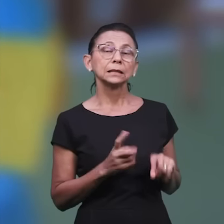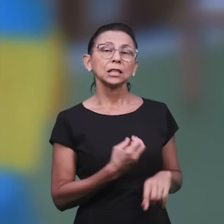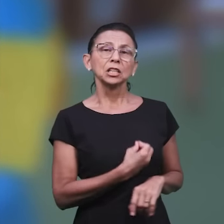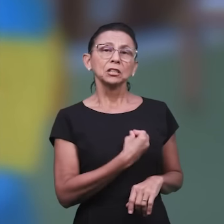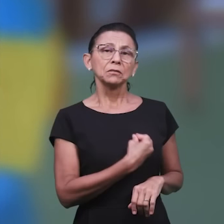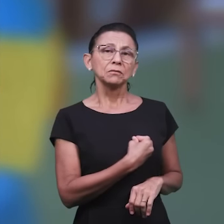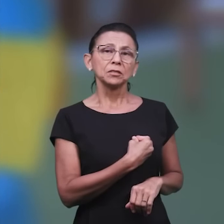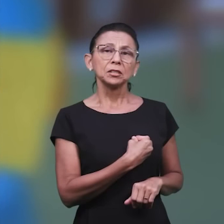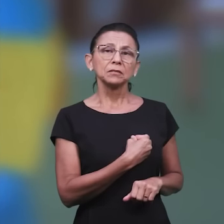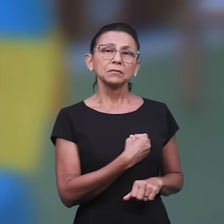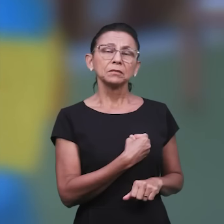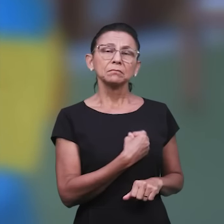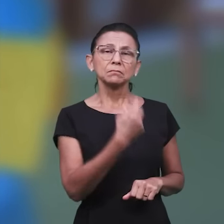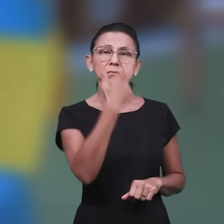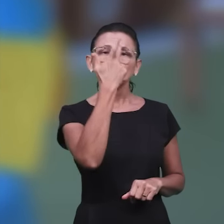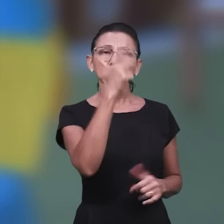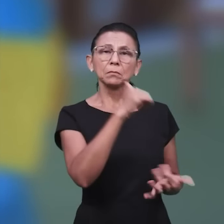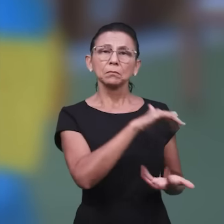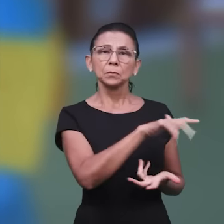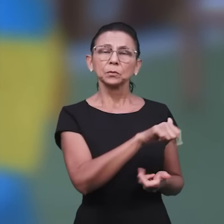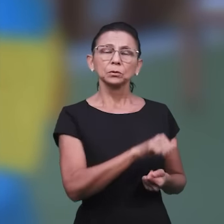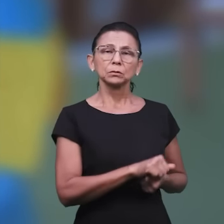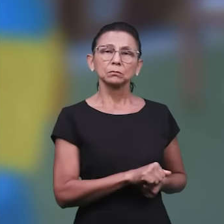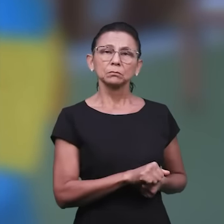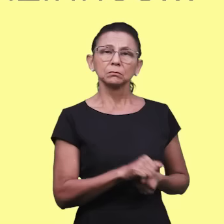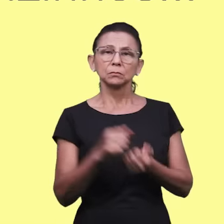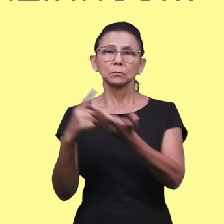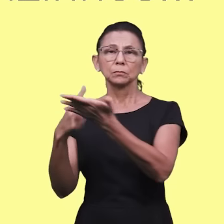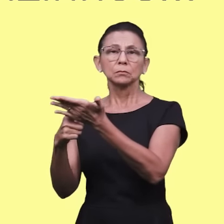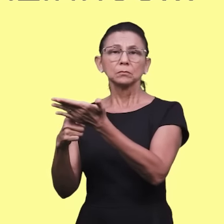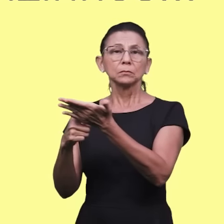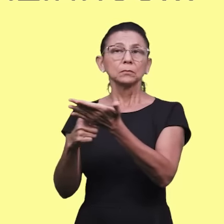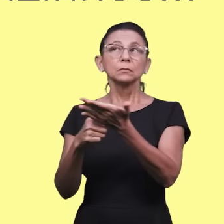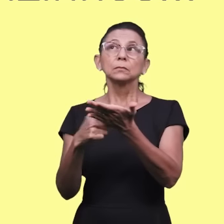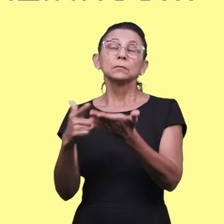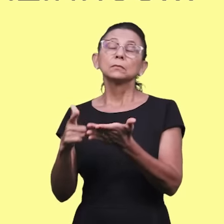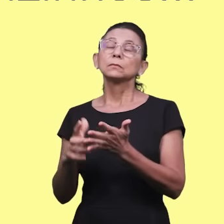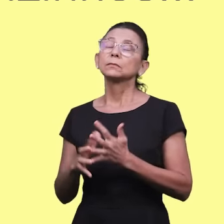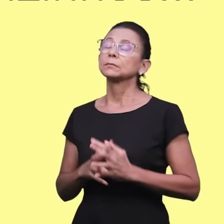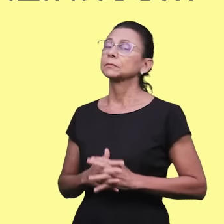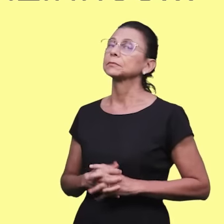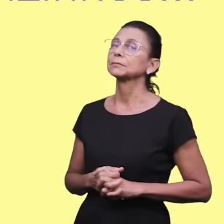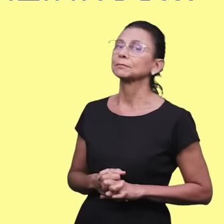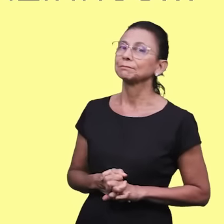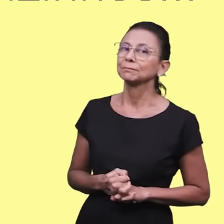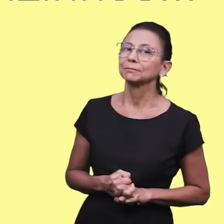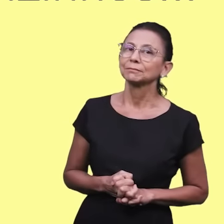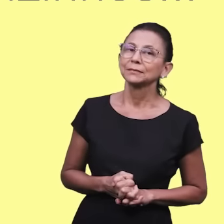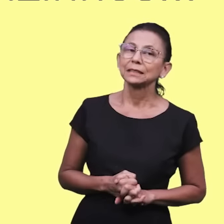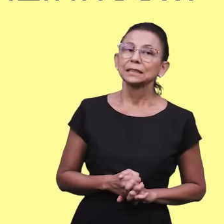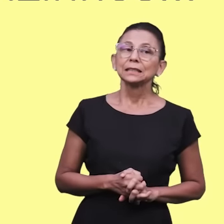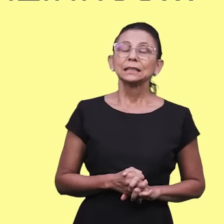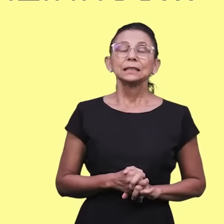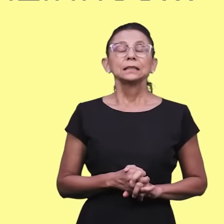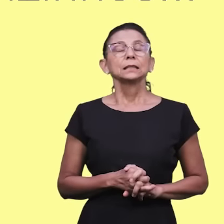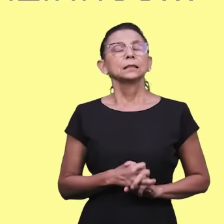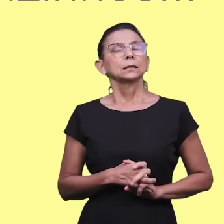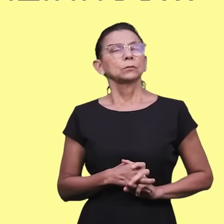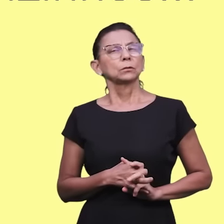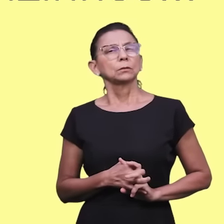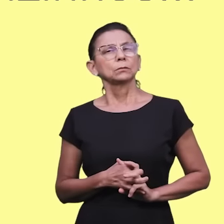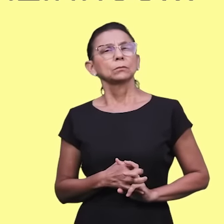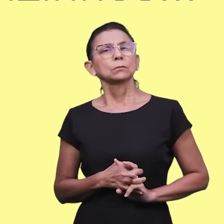Isso para nós traz uma reflexão. Como nós estamos diante do Senhor?